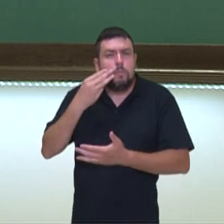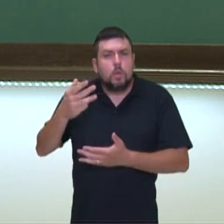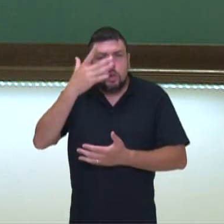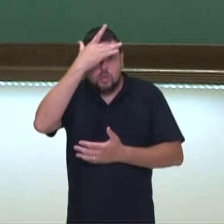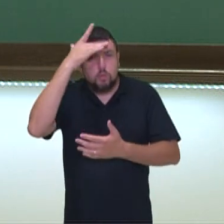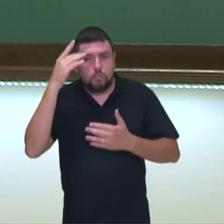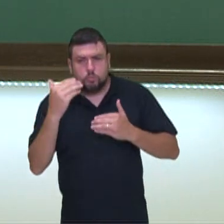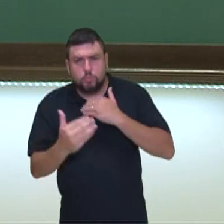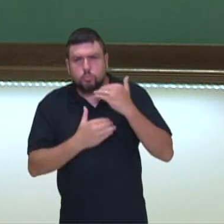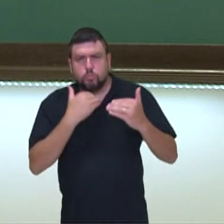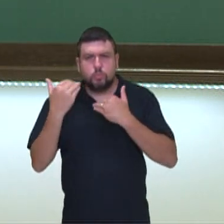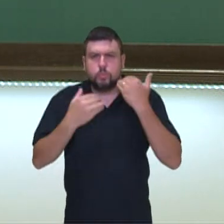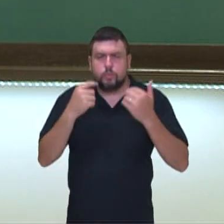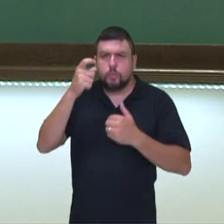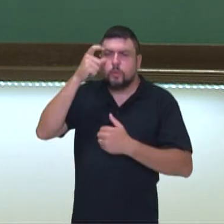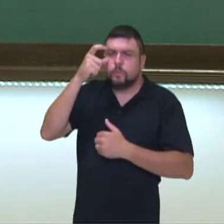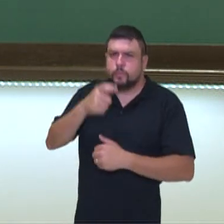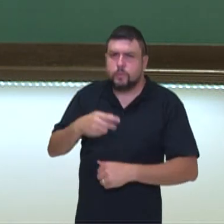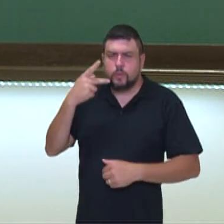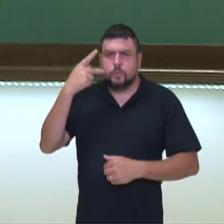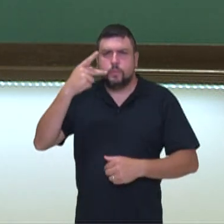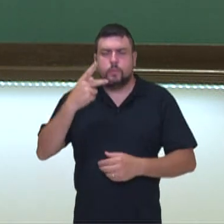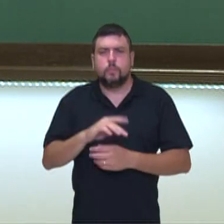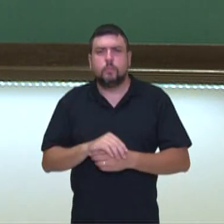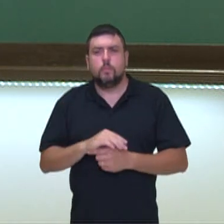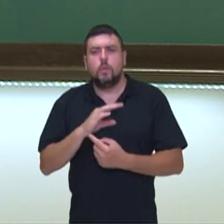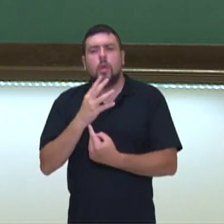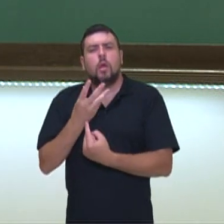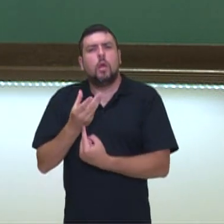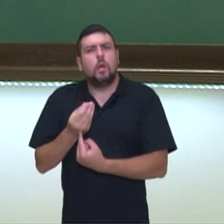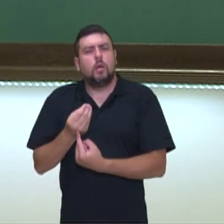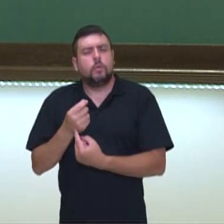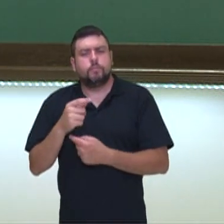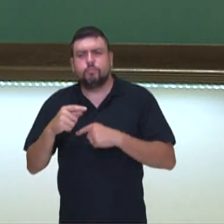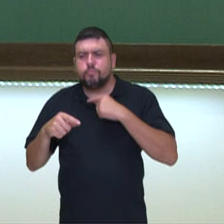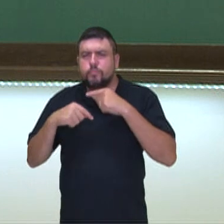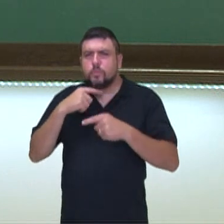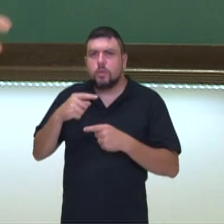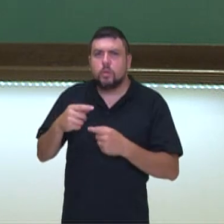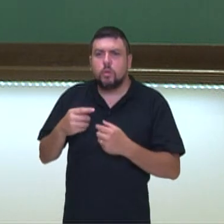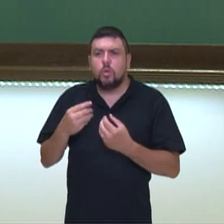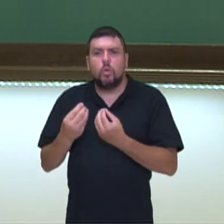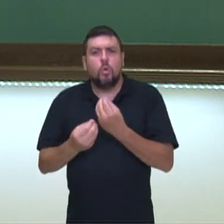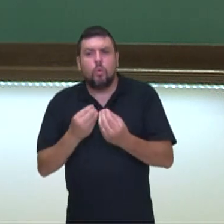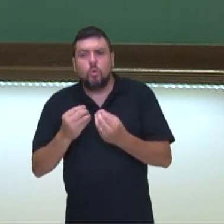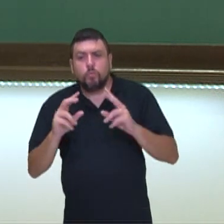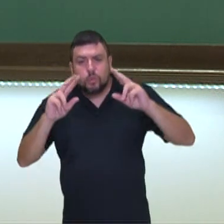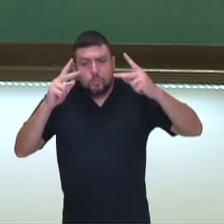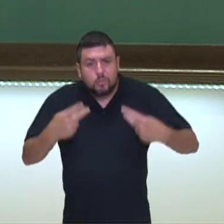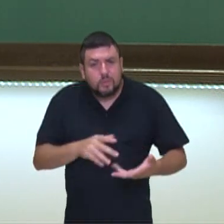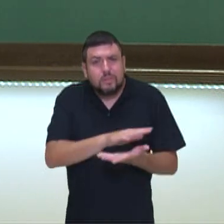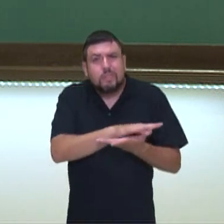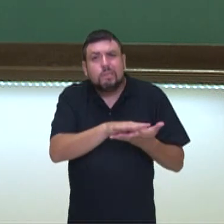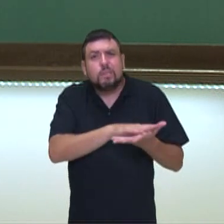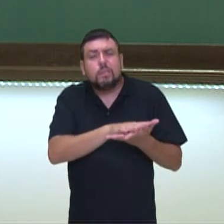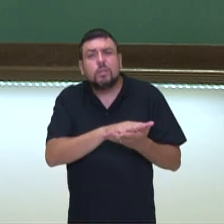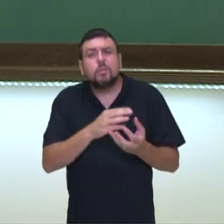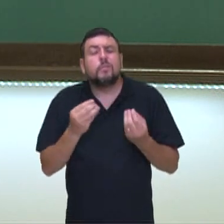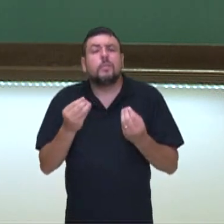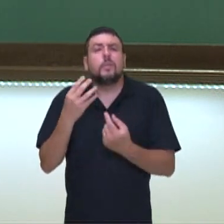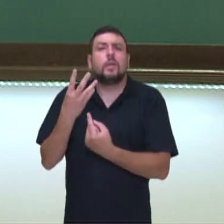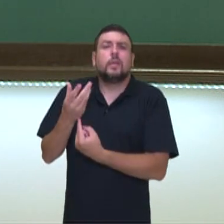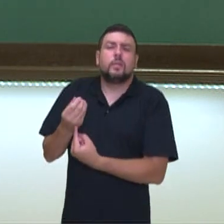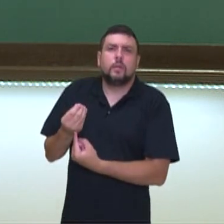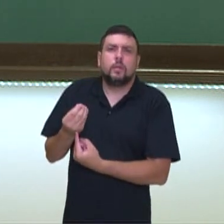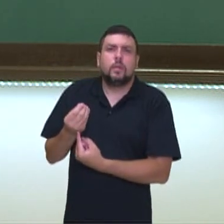interesses políticos, e daí a arte se questionou, para que serve a arte num cenário sem humanidade? E daí surgiu a instalação,